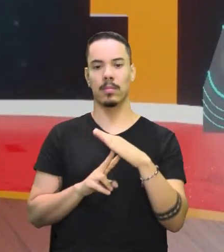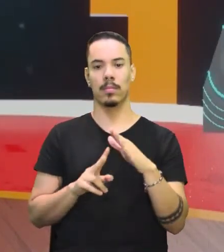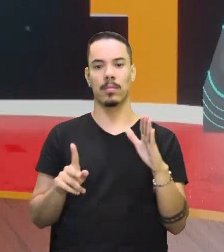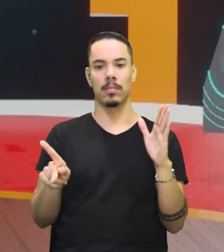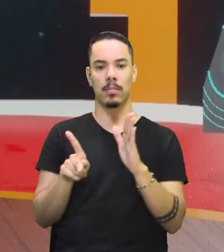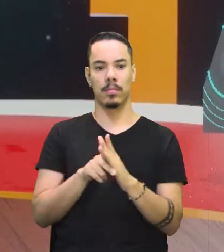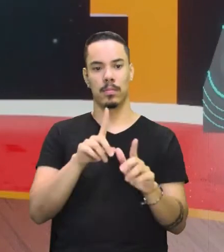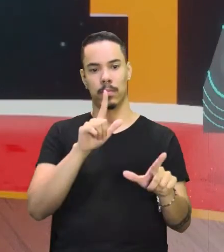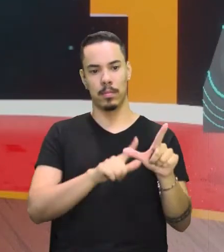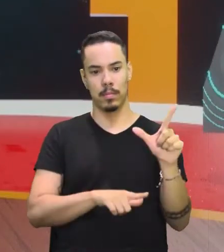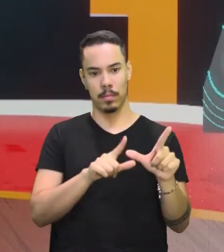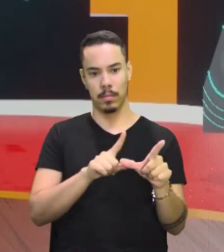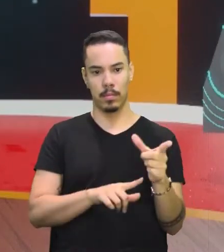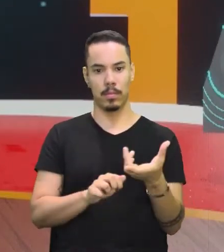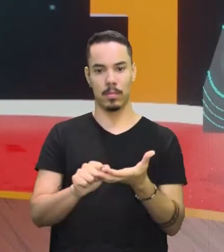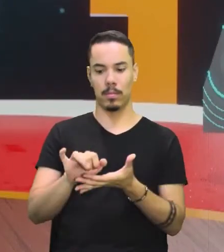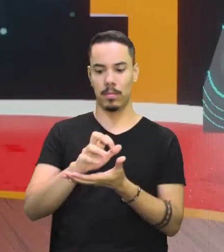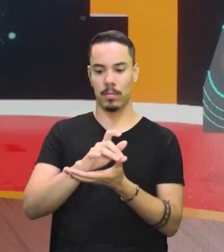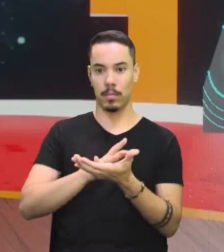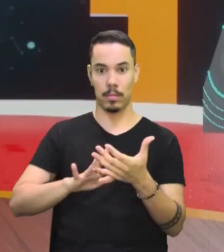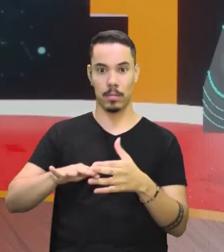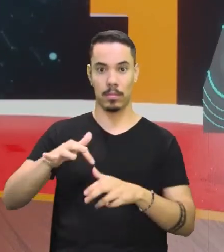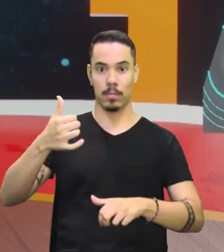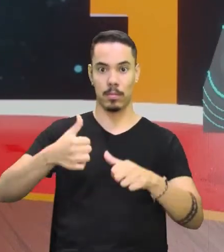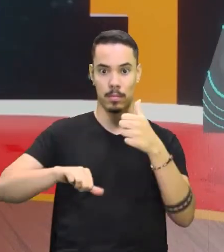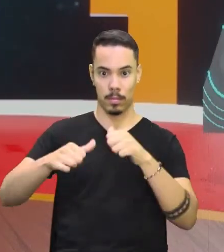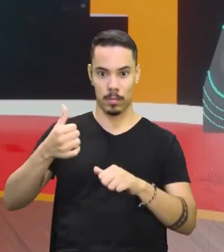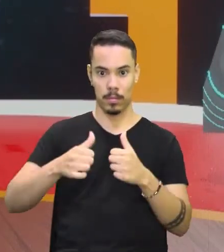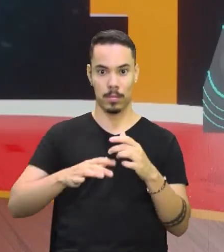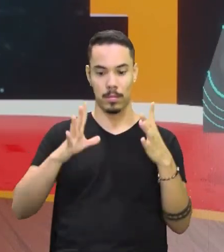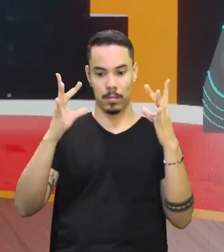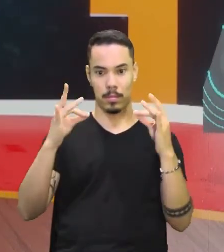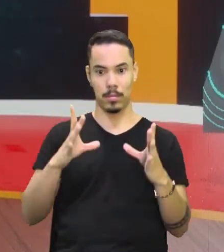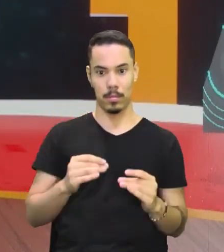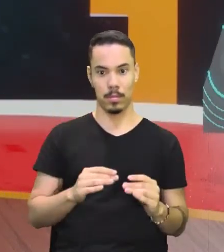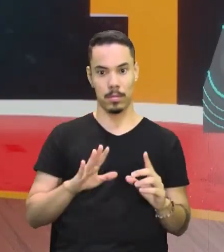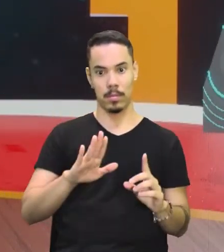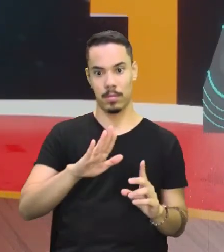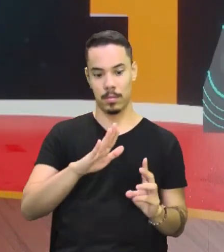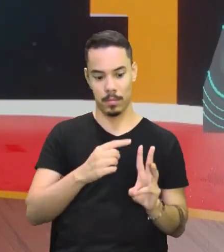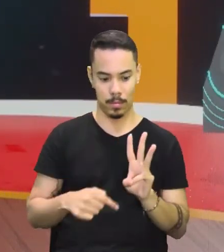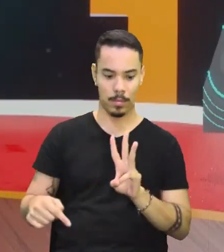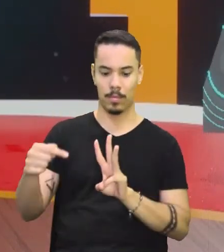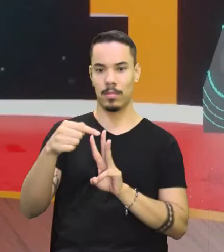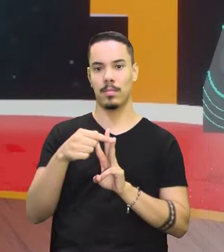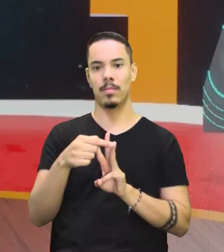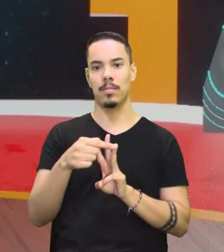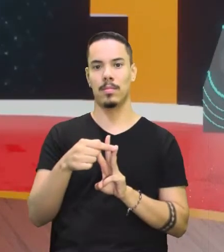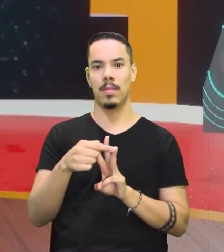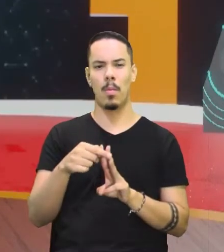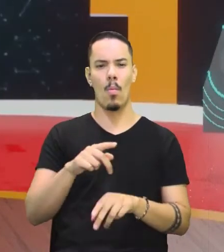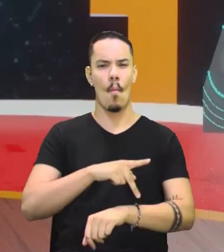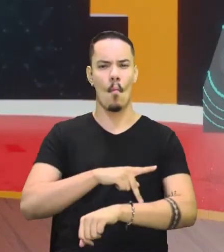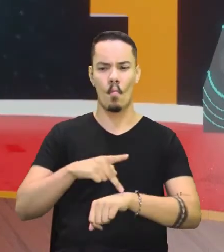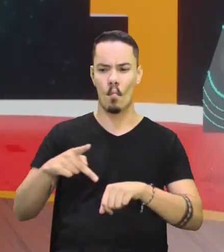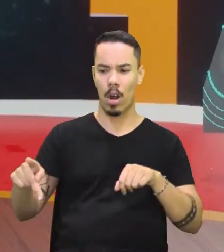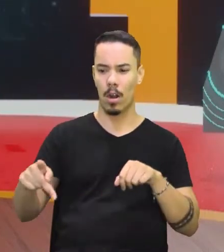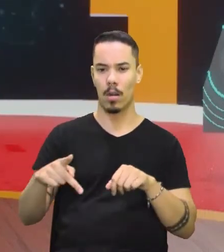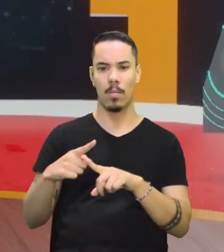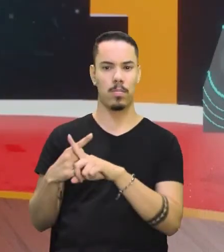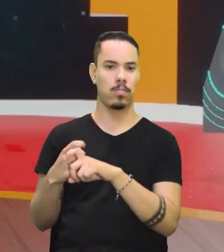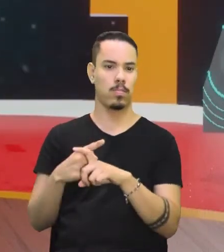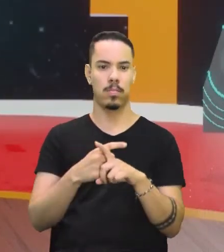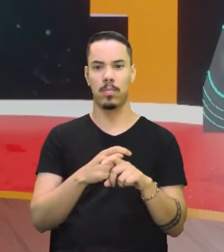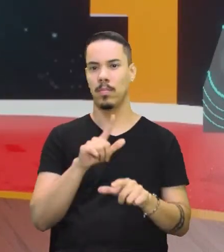e geometria misturada. Pois é. E aí sai da álgebra com a geometria e cai na álgebra pura, né? Que é polinômios, é álgebra